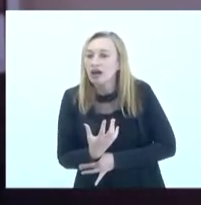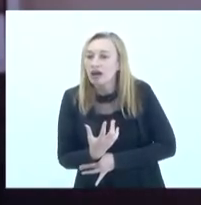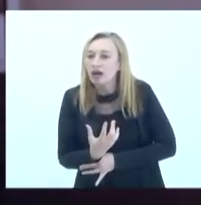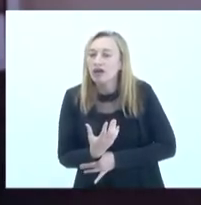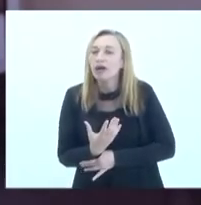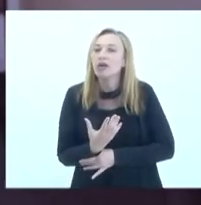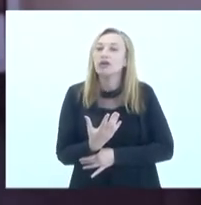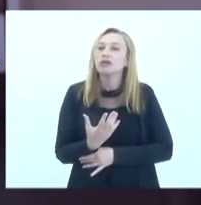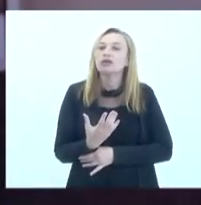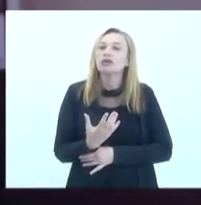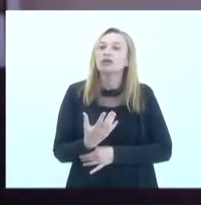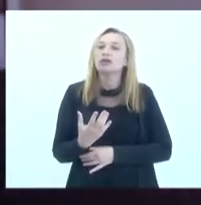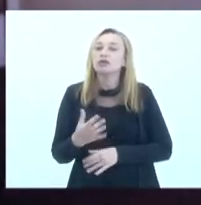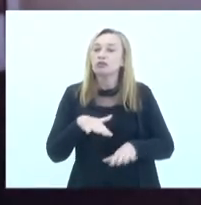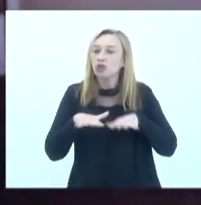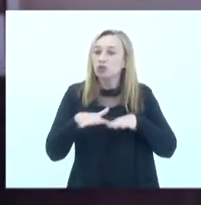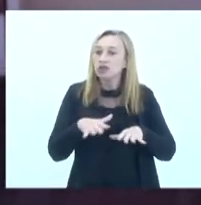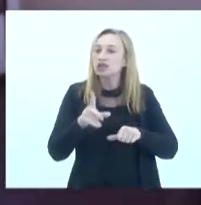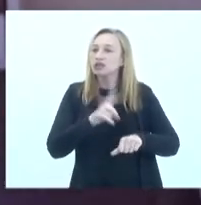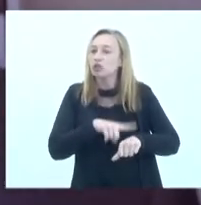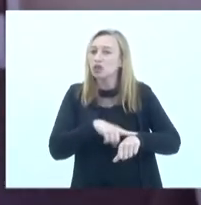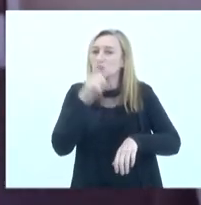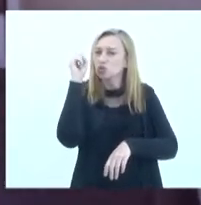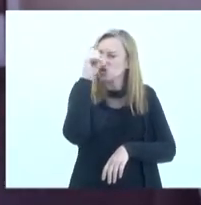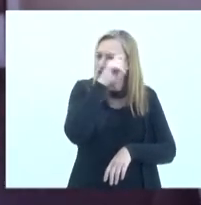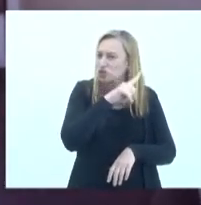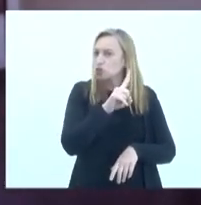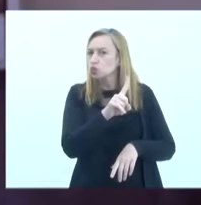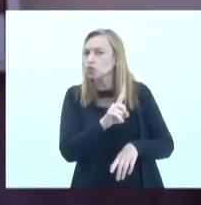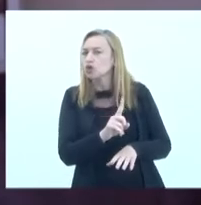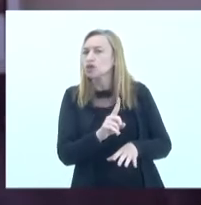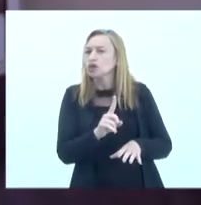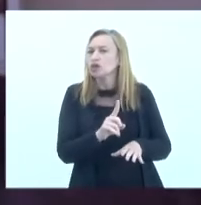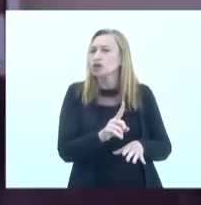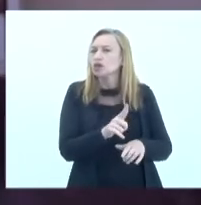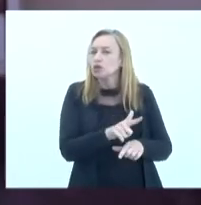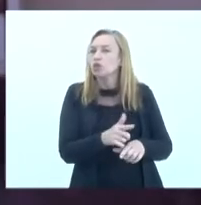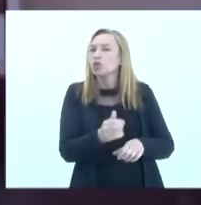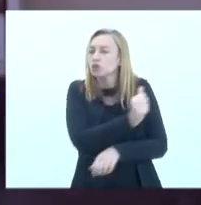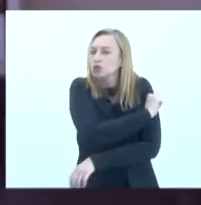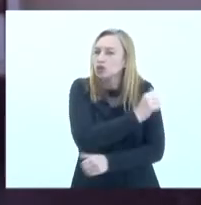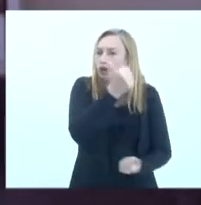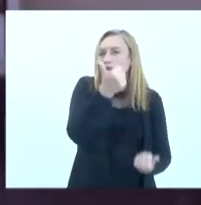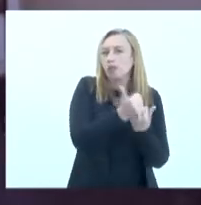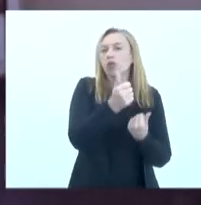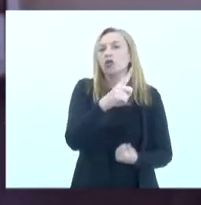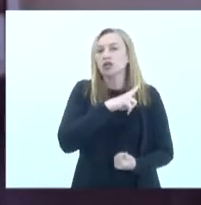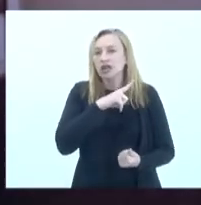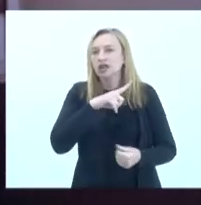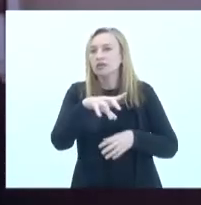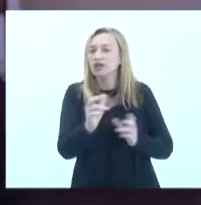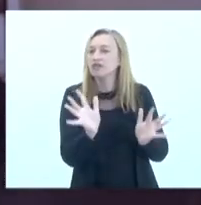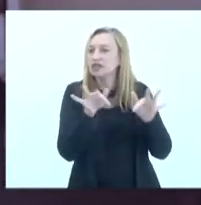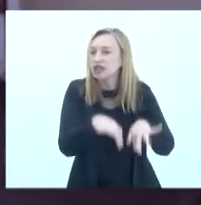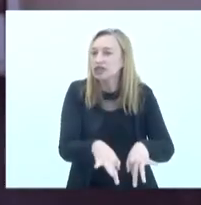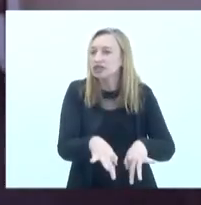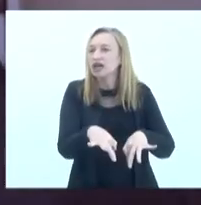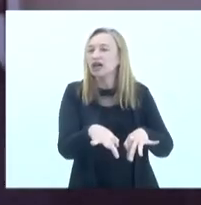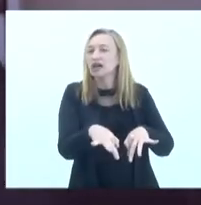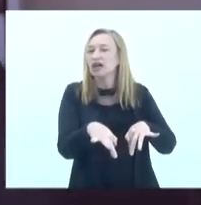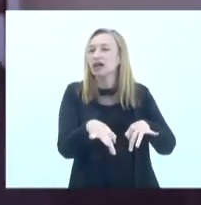ainda melhores para movimentar nesse momento difícil de exclusão, esses alunos terem o apoio para concluir seu curso, elevar a